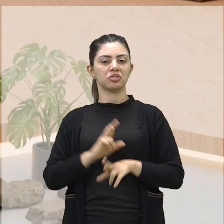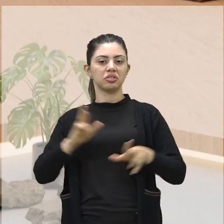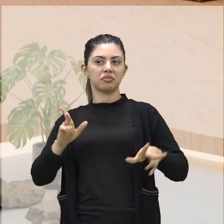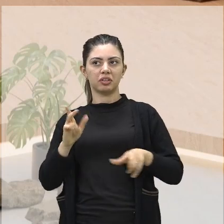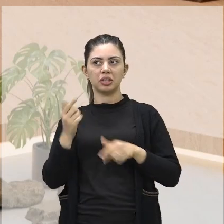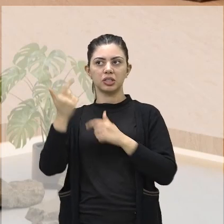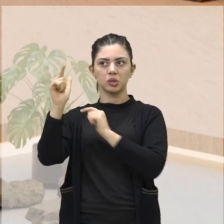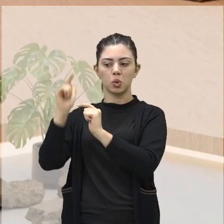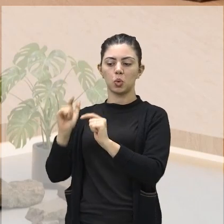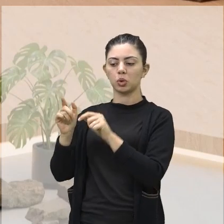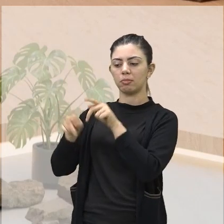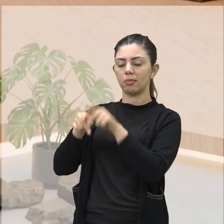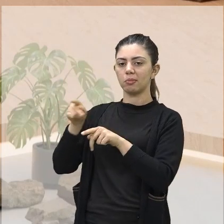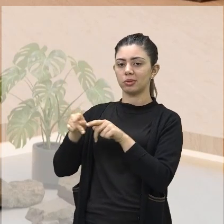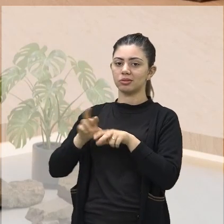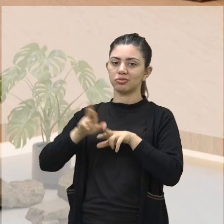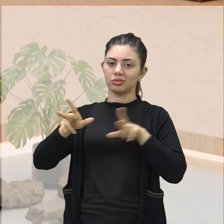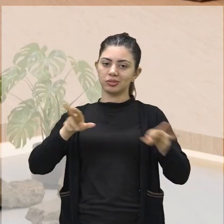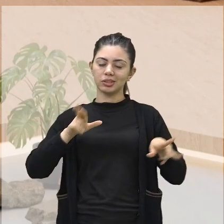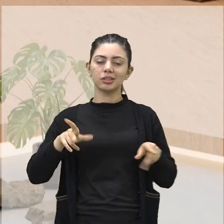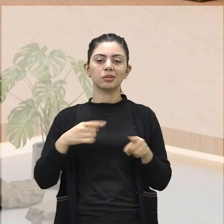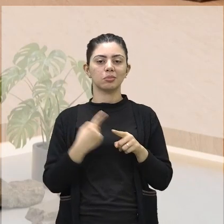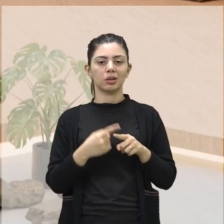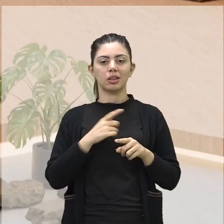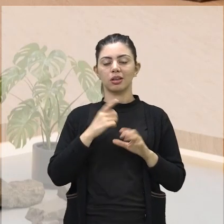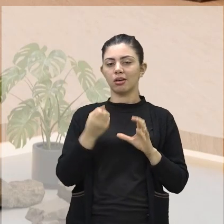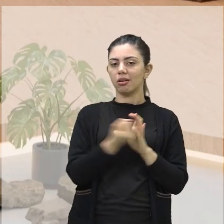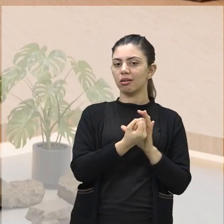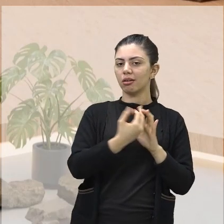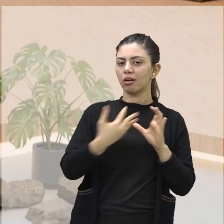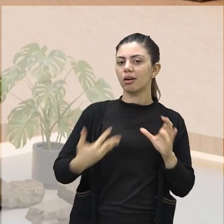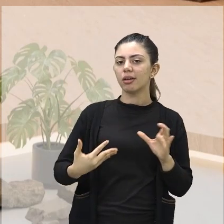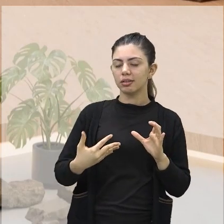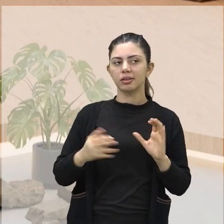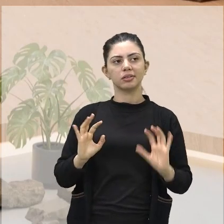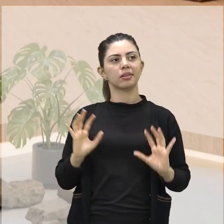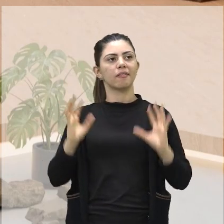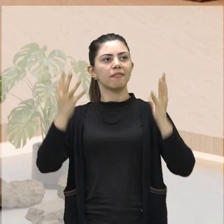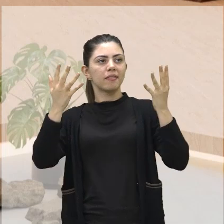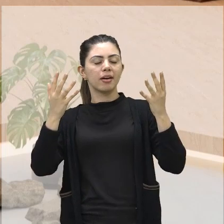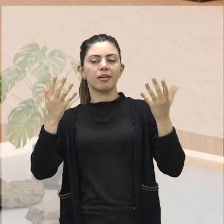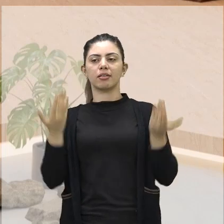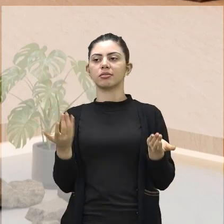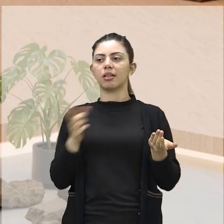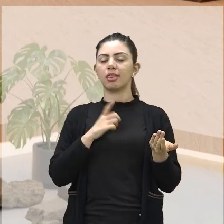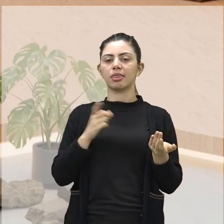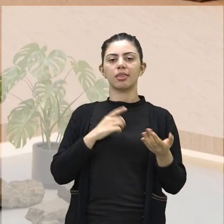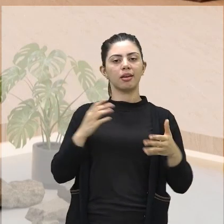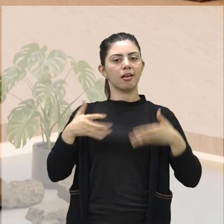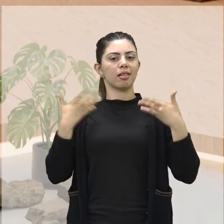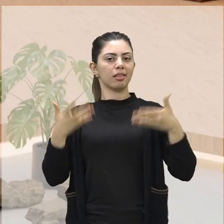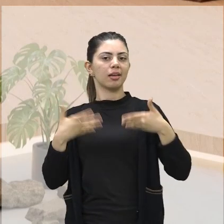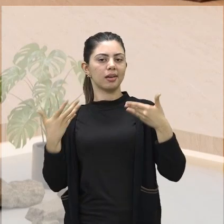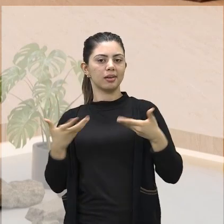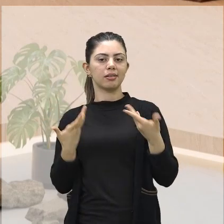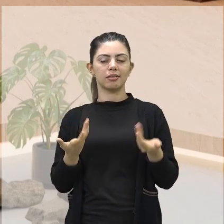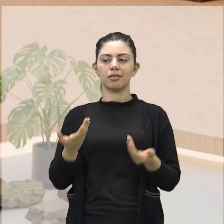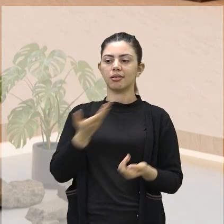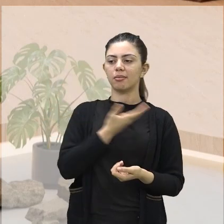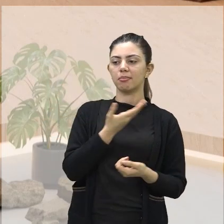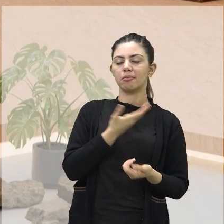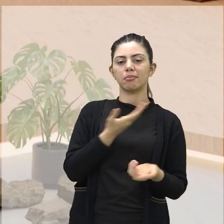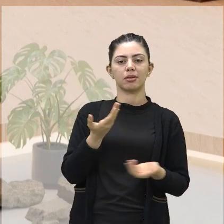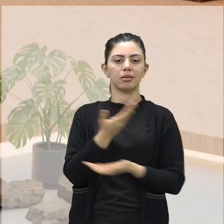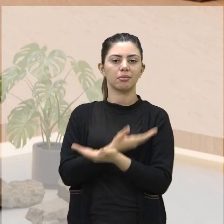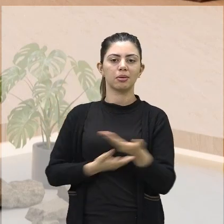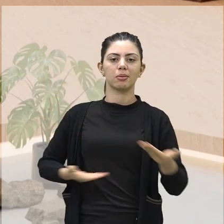outros povos, com suas características de festividade, de alegria, né, de companheirismo,